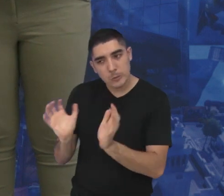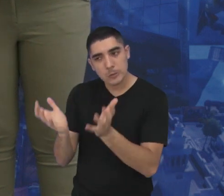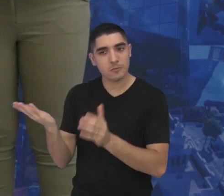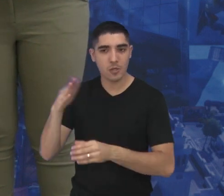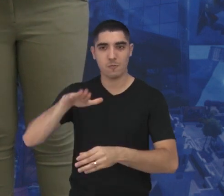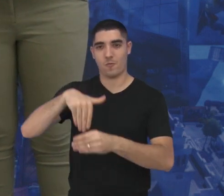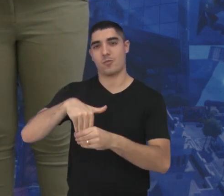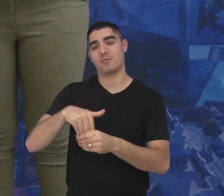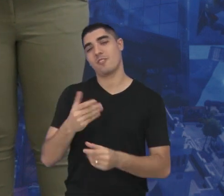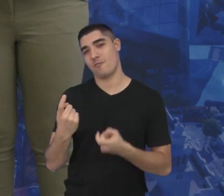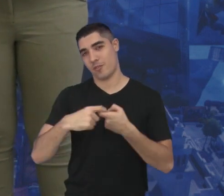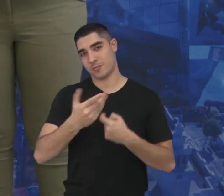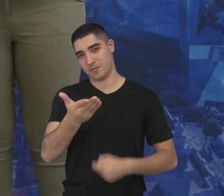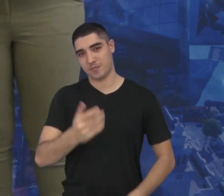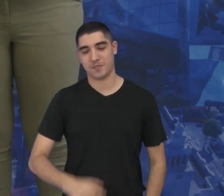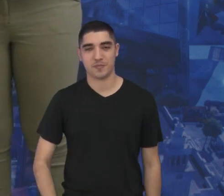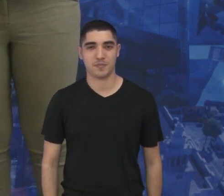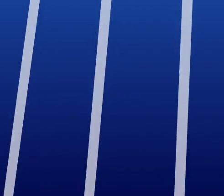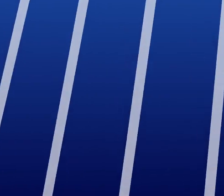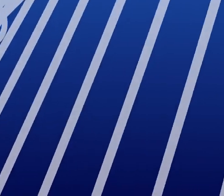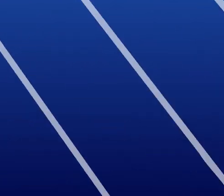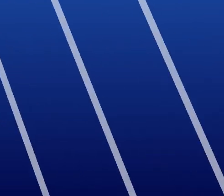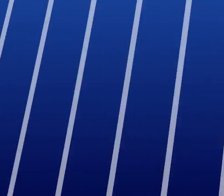gente incentive os jovens. De volta ao estúdio.